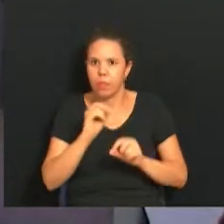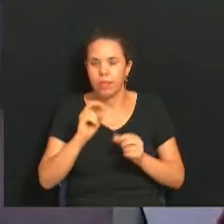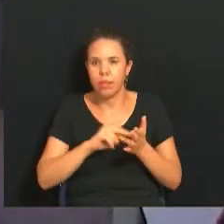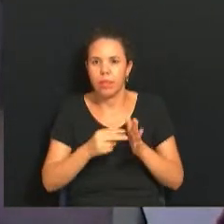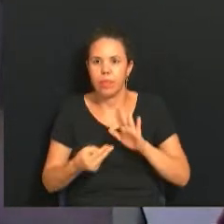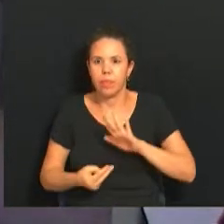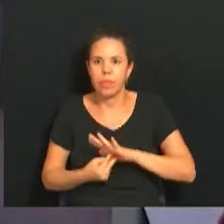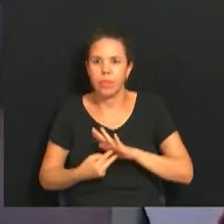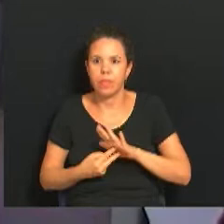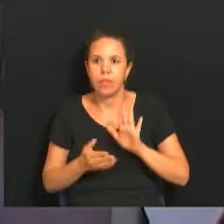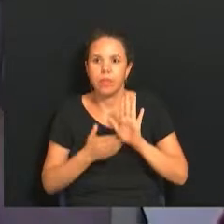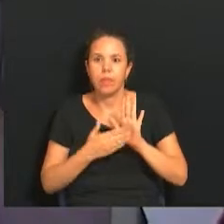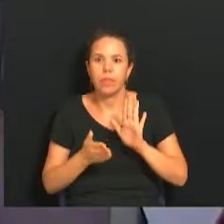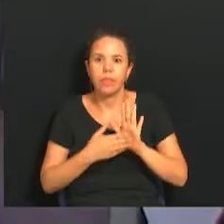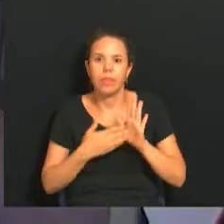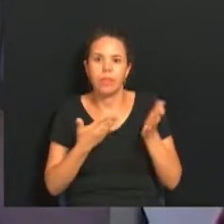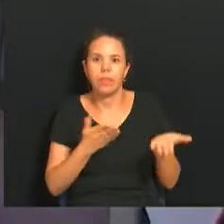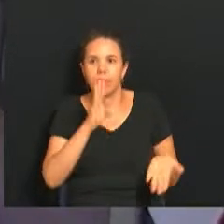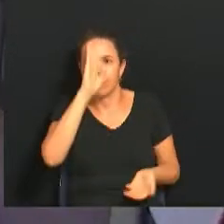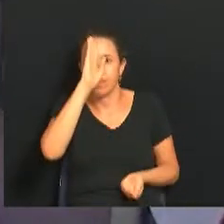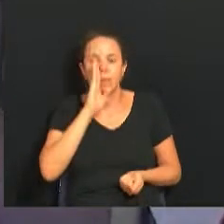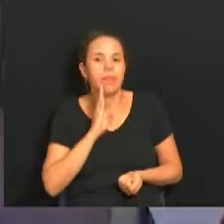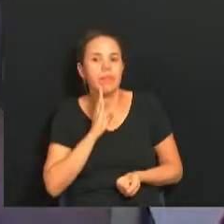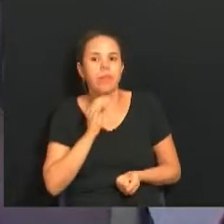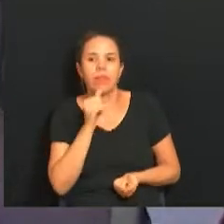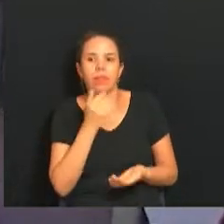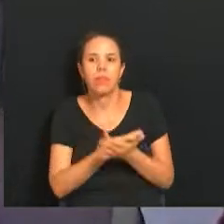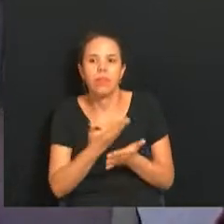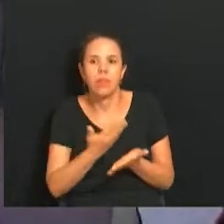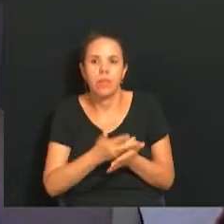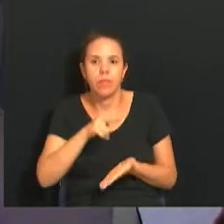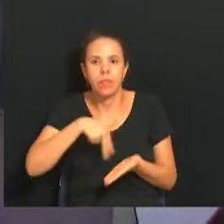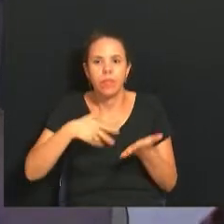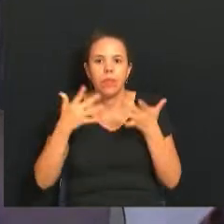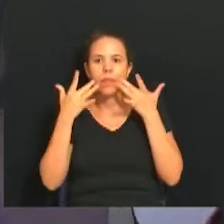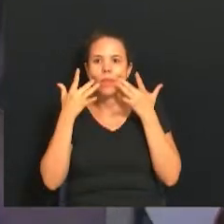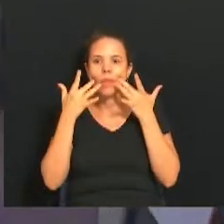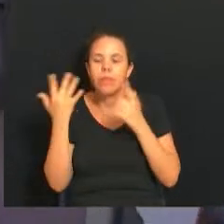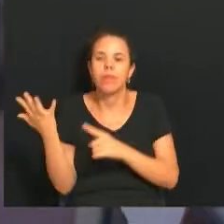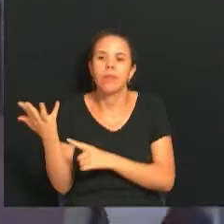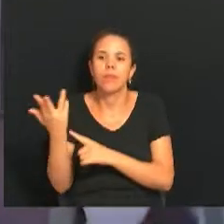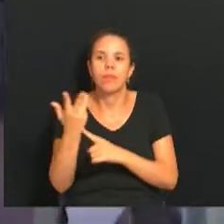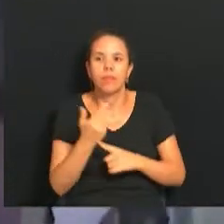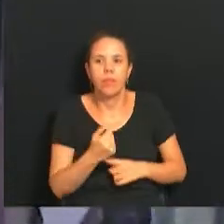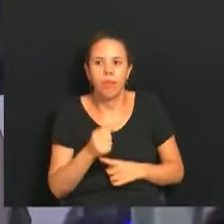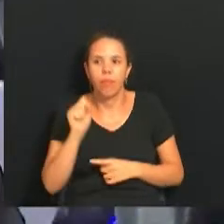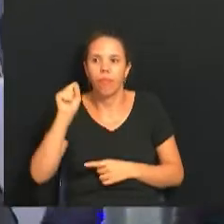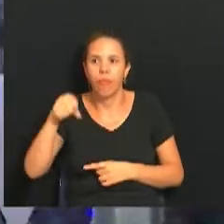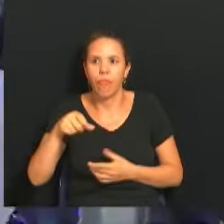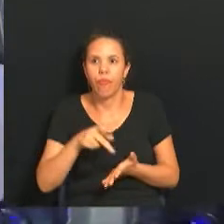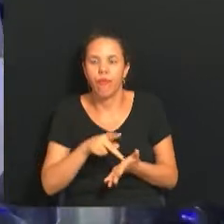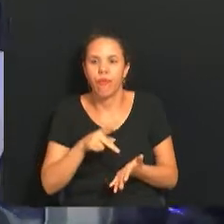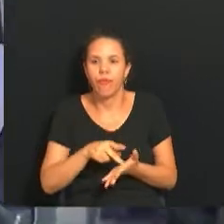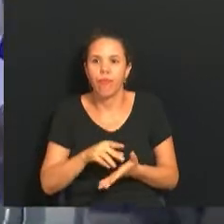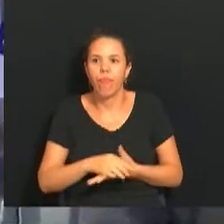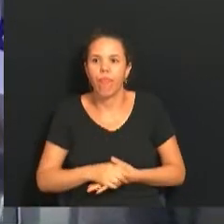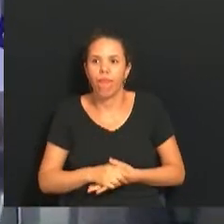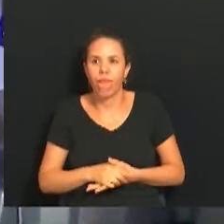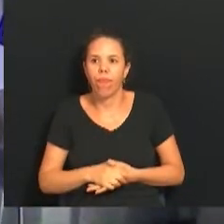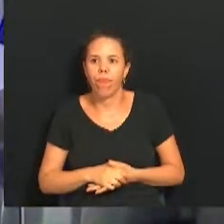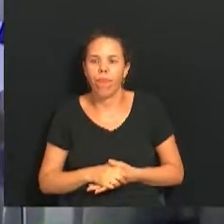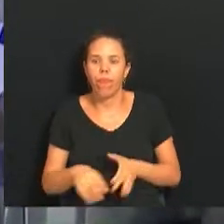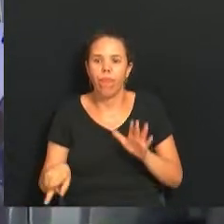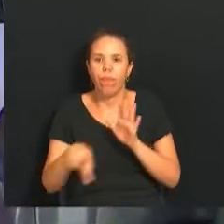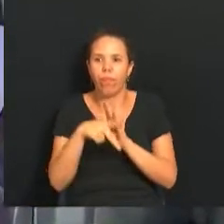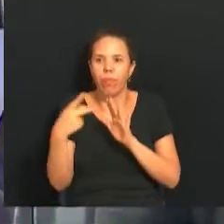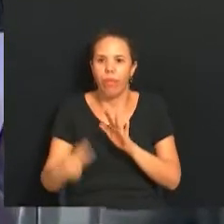que é oferecido de graça, como aula de dança, teatro, artes cênicas. Isso, a própria